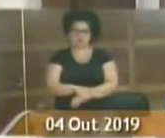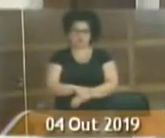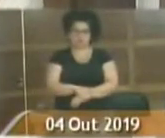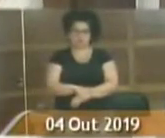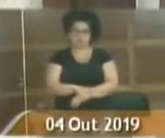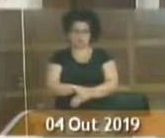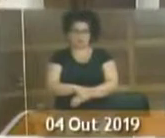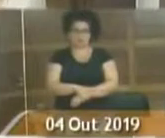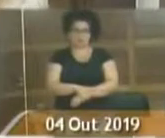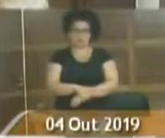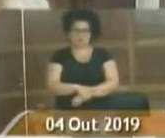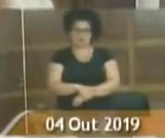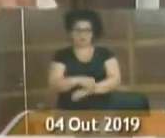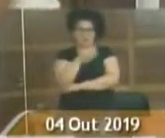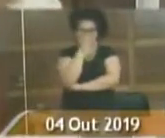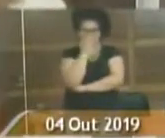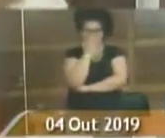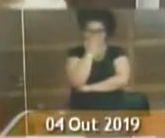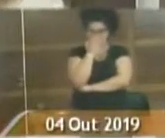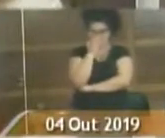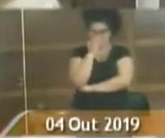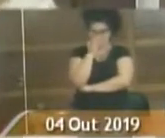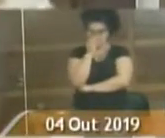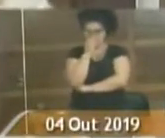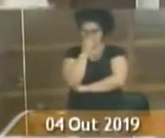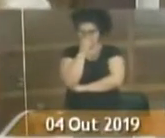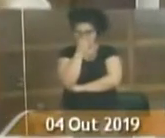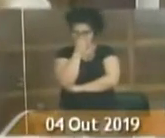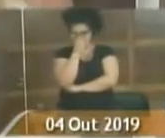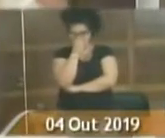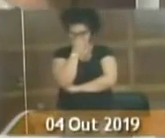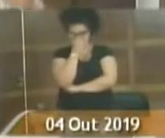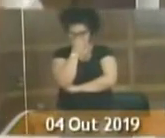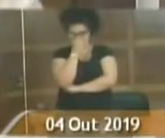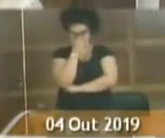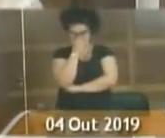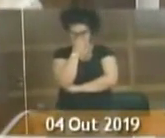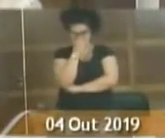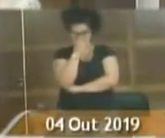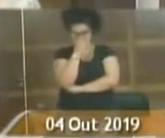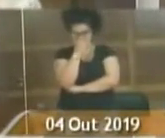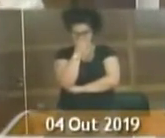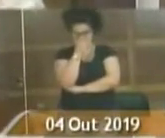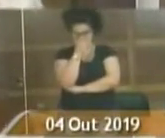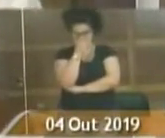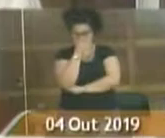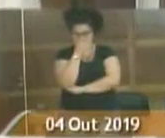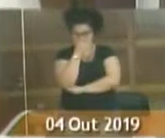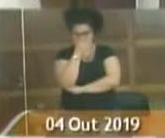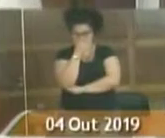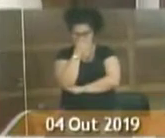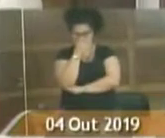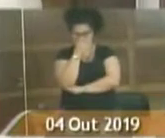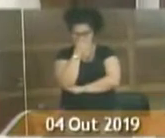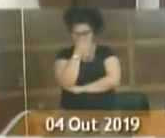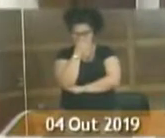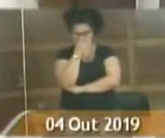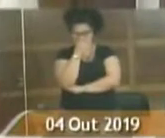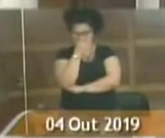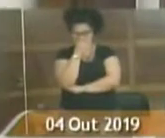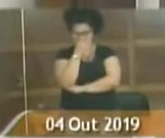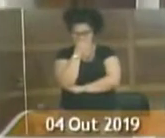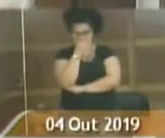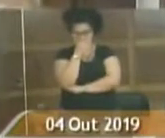Cremar é queimar. A gente vai queimar, tá? No crematório, que é um forninho, tá? Isso também fazem com pessoas,